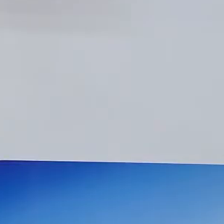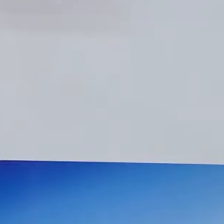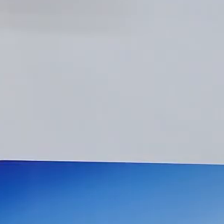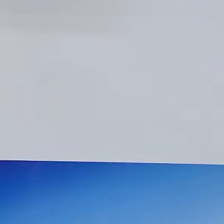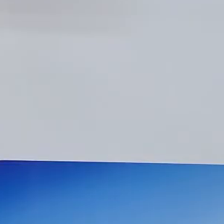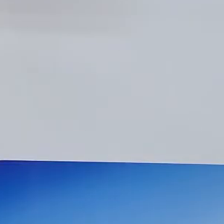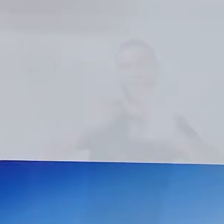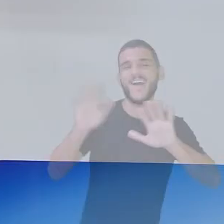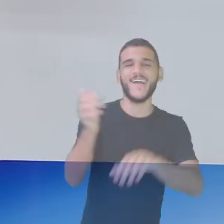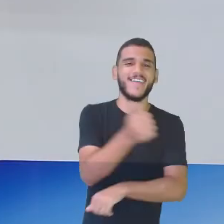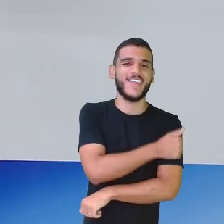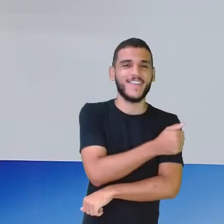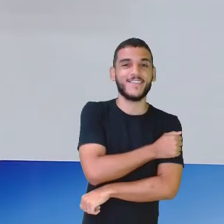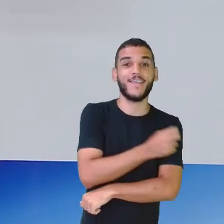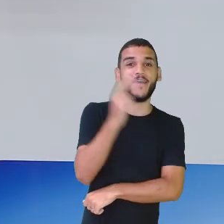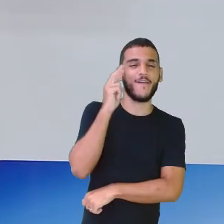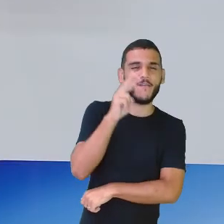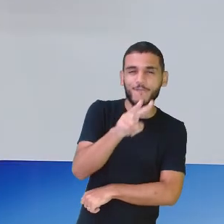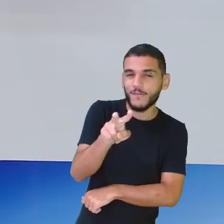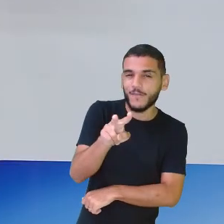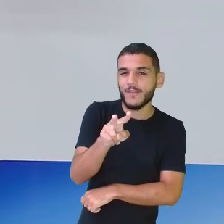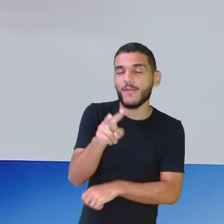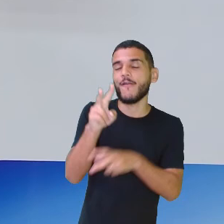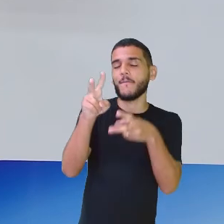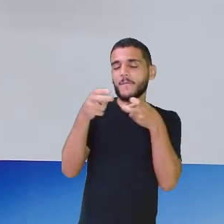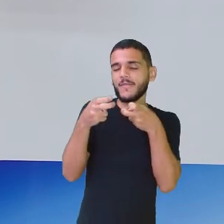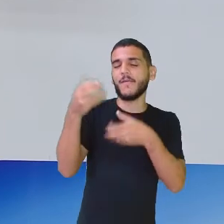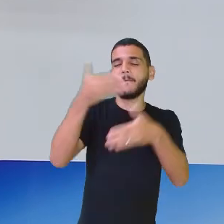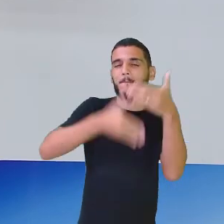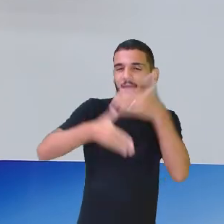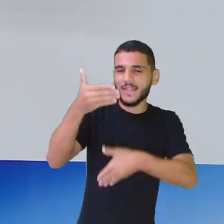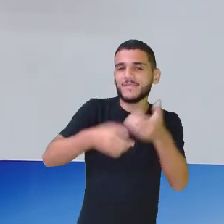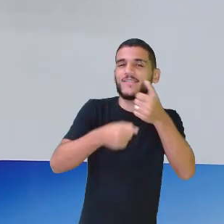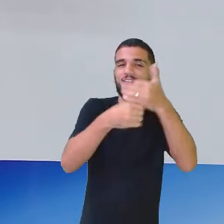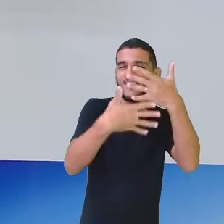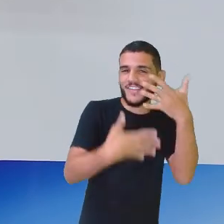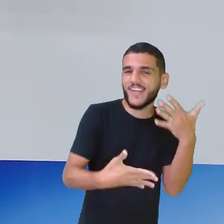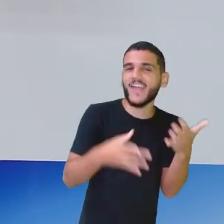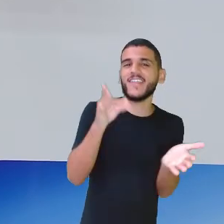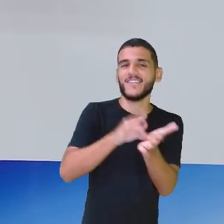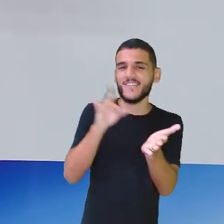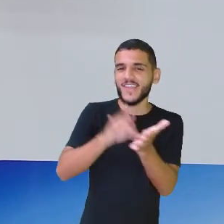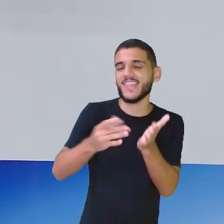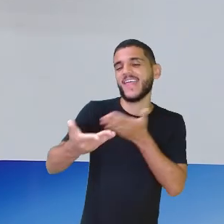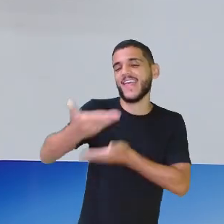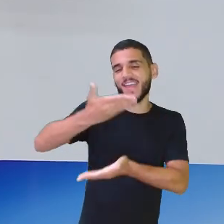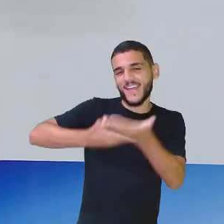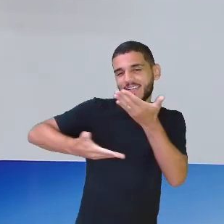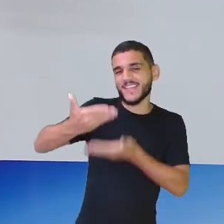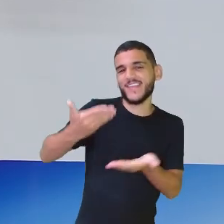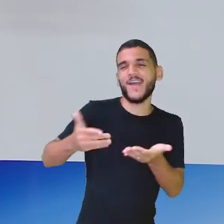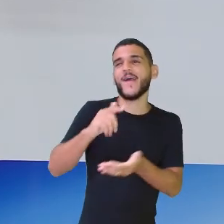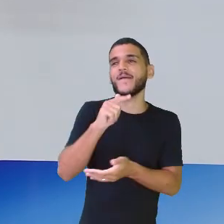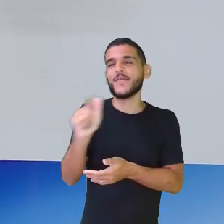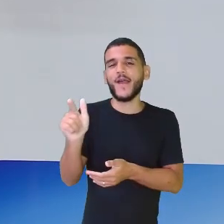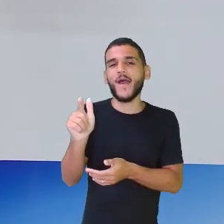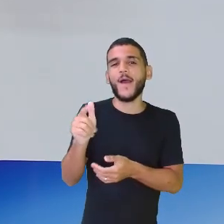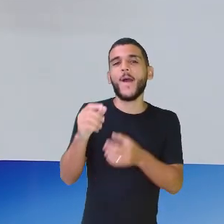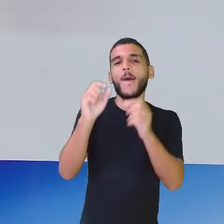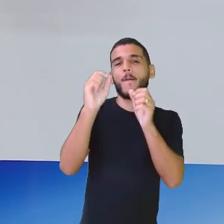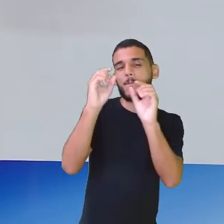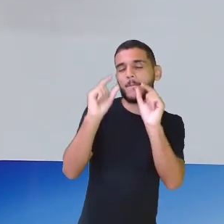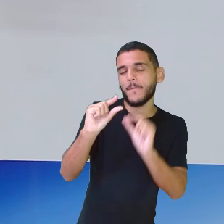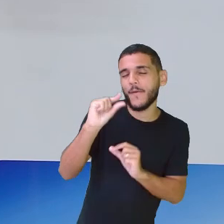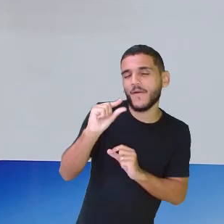Olá, estudantes! Eu vi que vocês estavam, olha, participando lá do chat, conversando. Alguns ficaram até com um pouco de medo